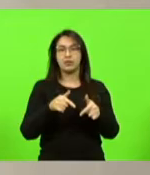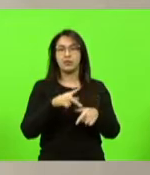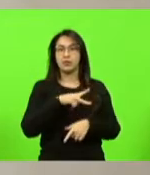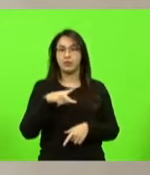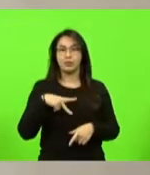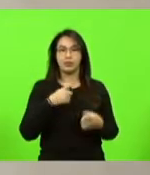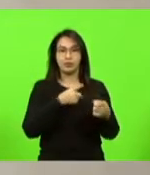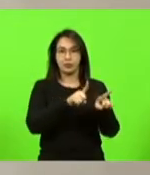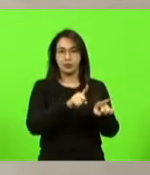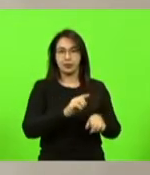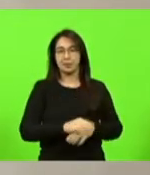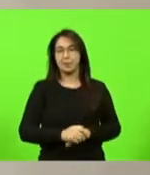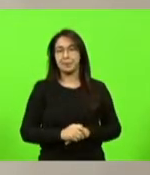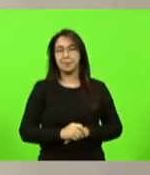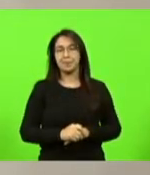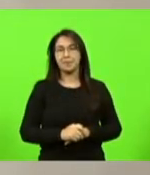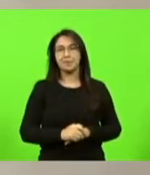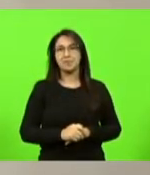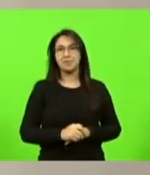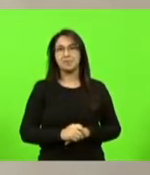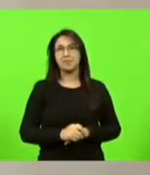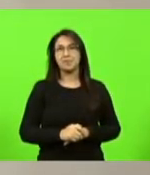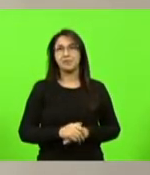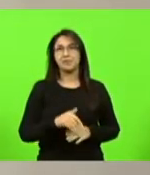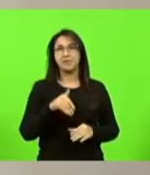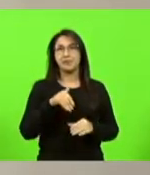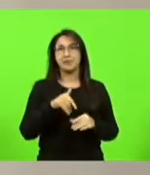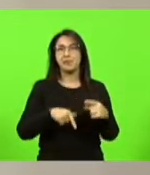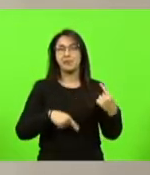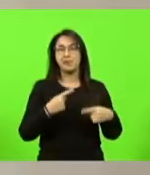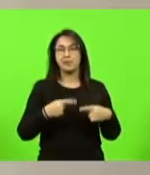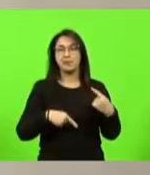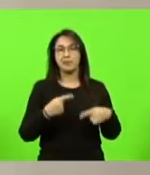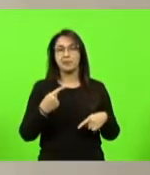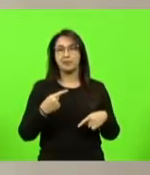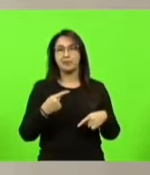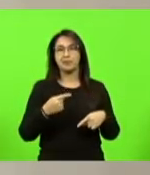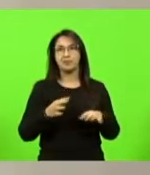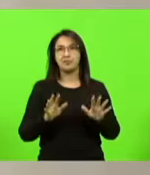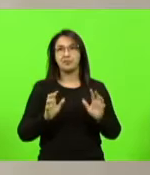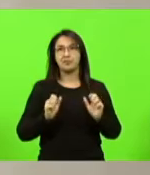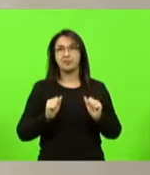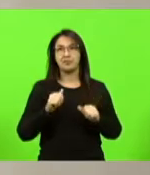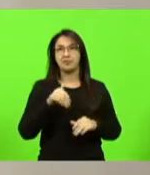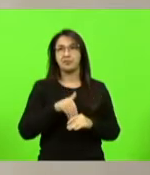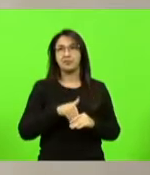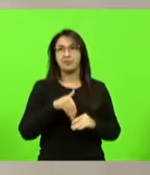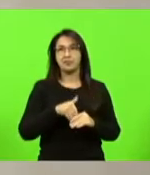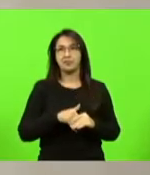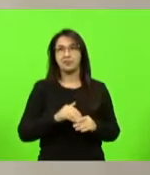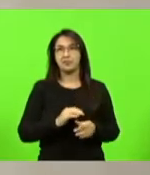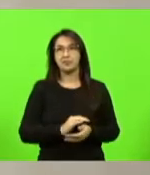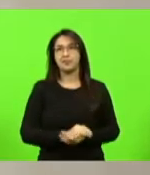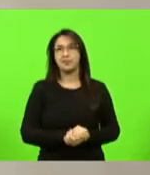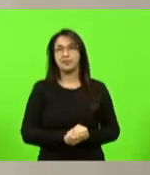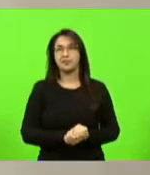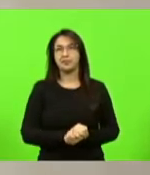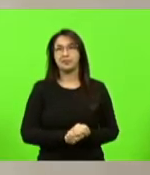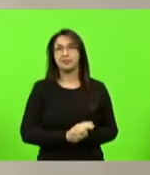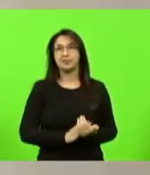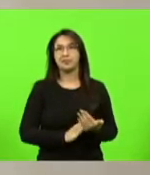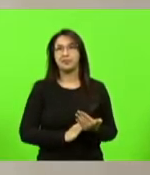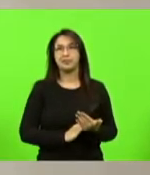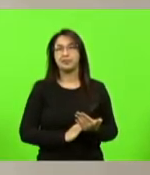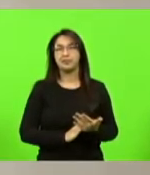discussão, não havendo quem queira discutir, em votação, deputados que aprovam, permaneçam como se encontram.